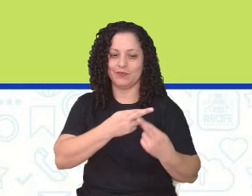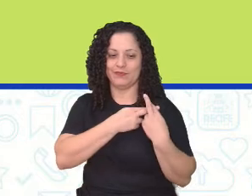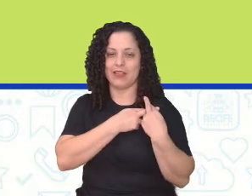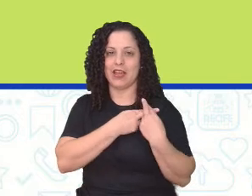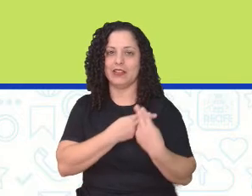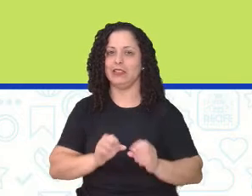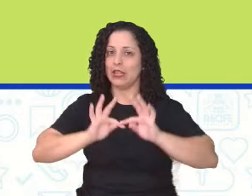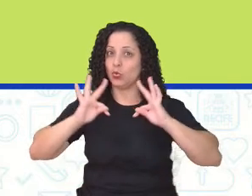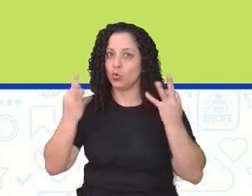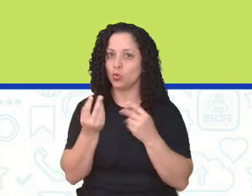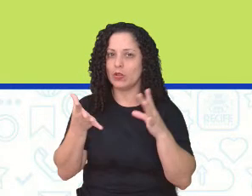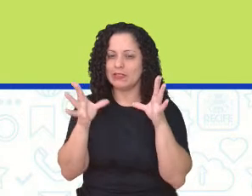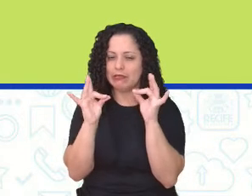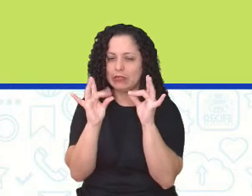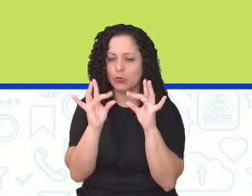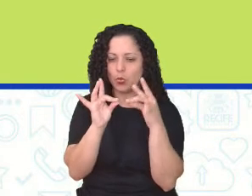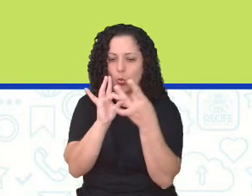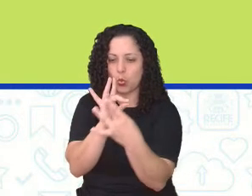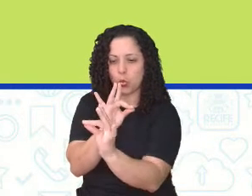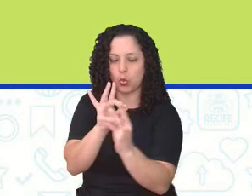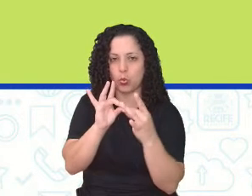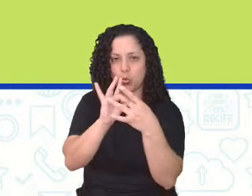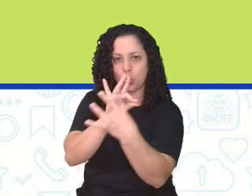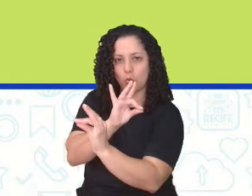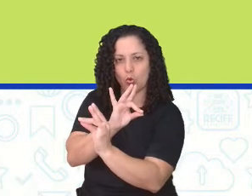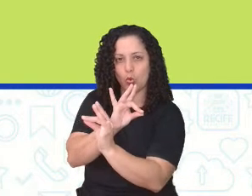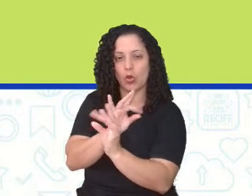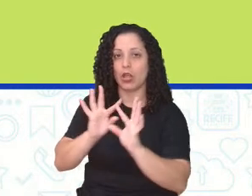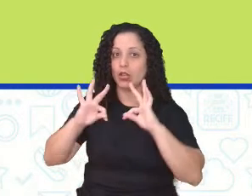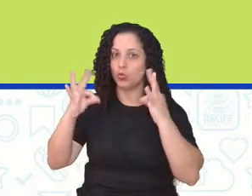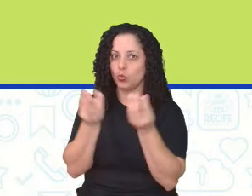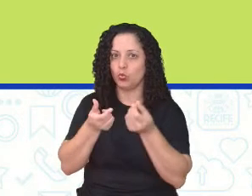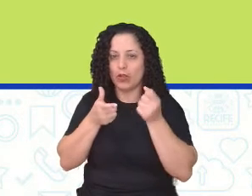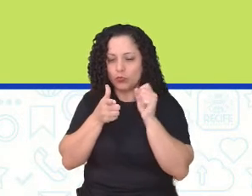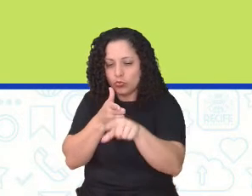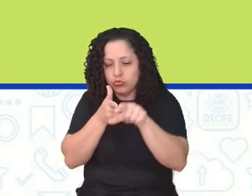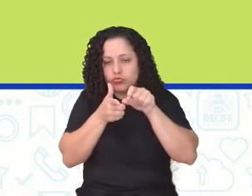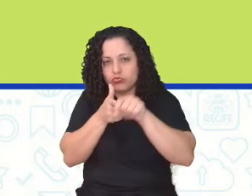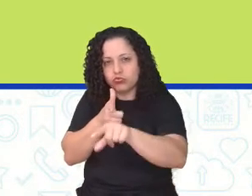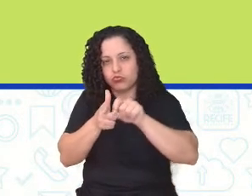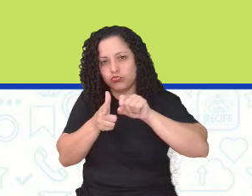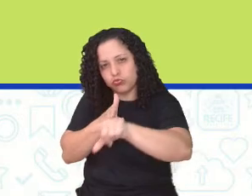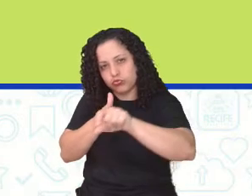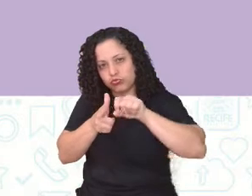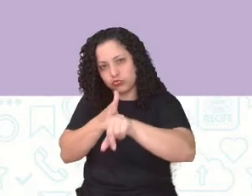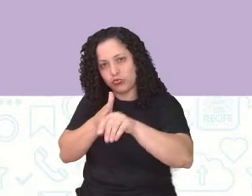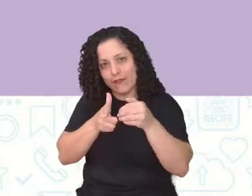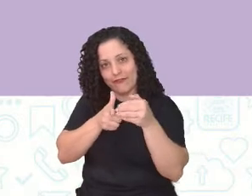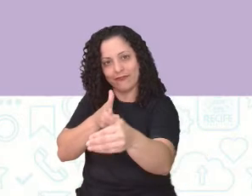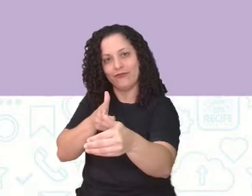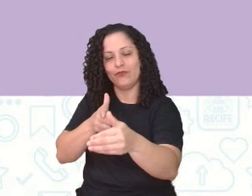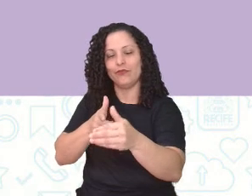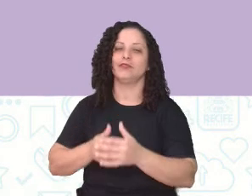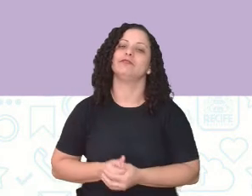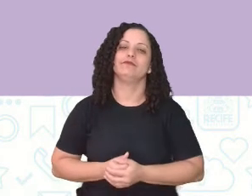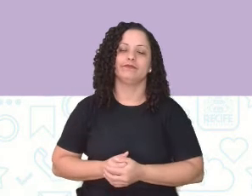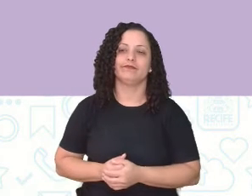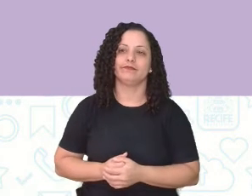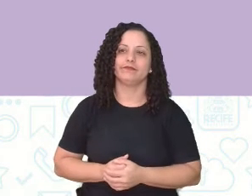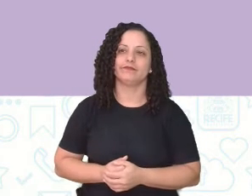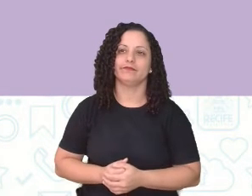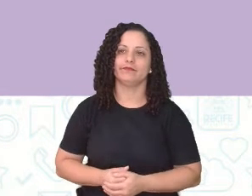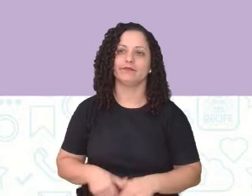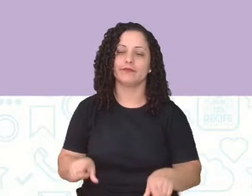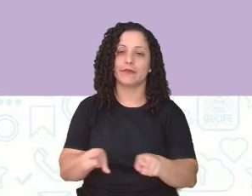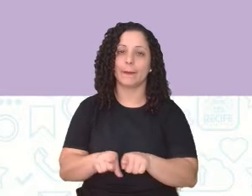esse líquido produzido aí na uretra. E aí vai ser eliminado externamente. Nós temos